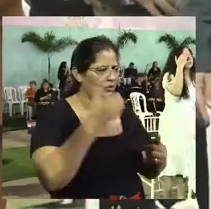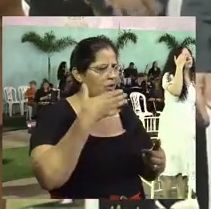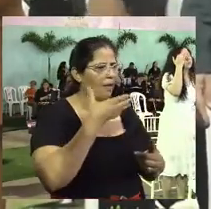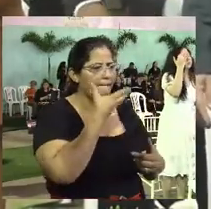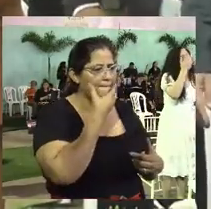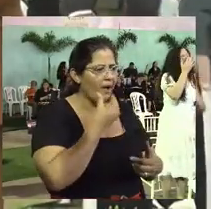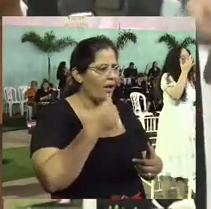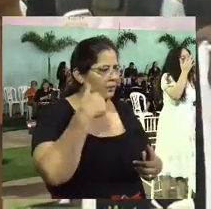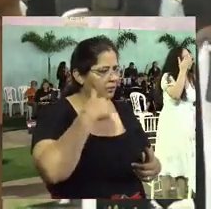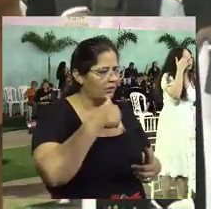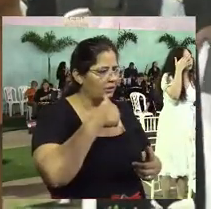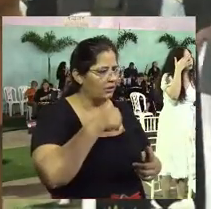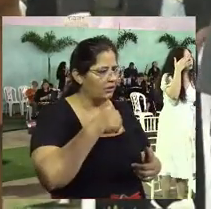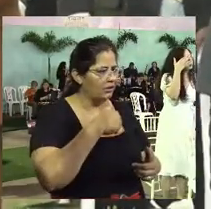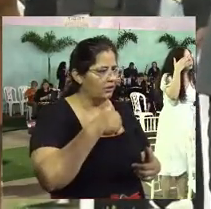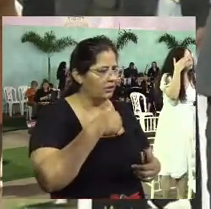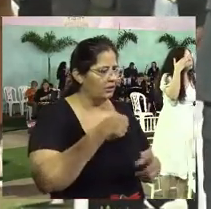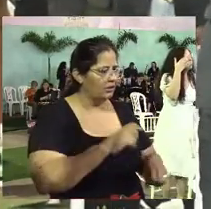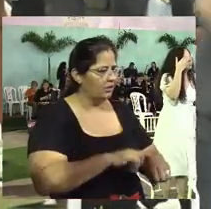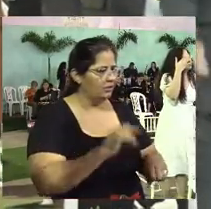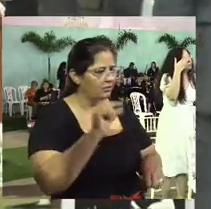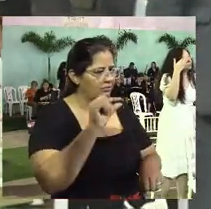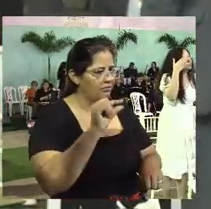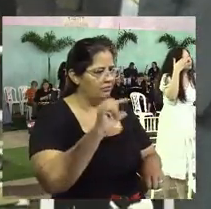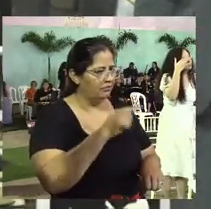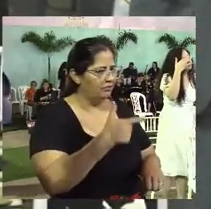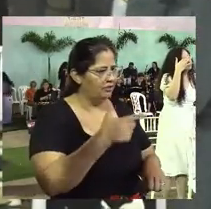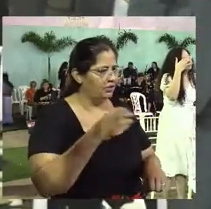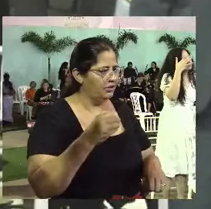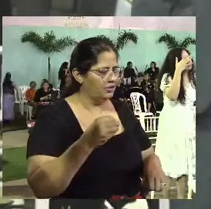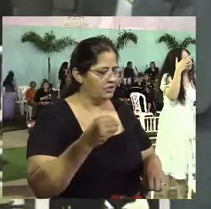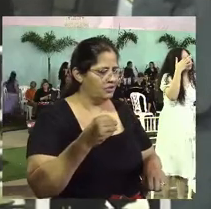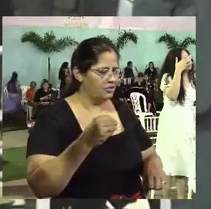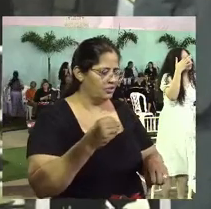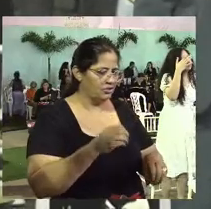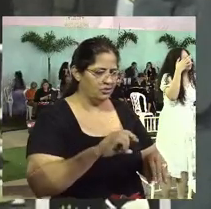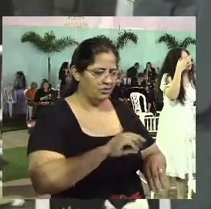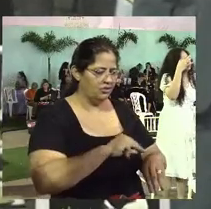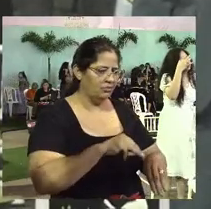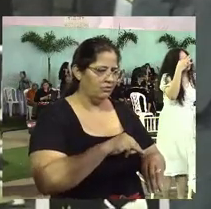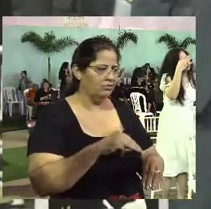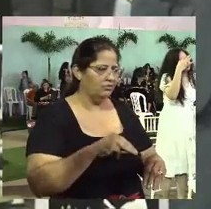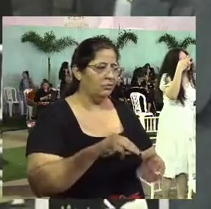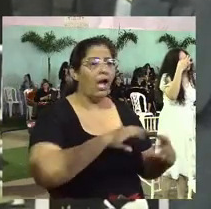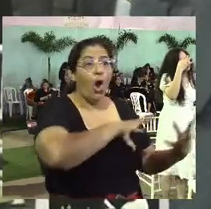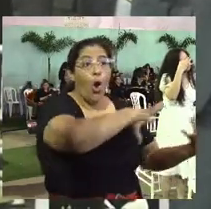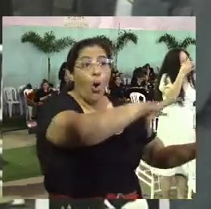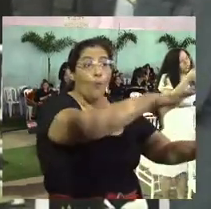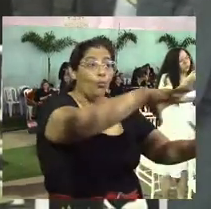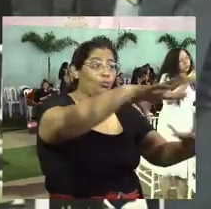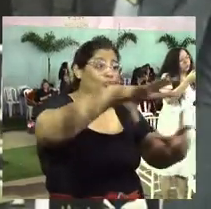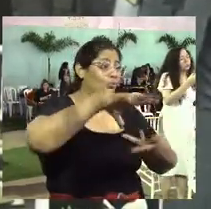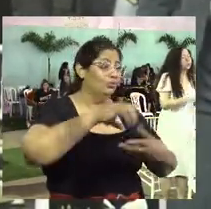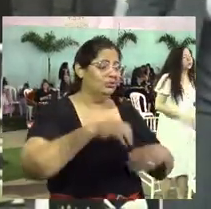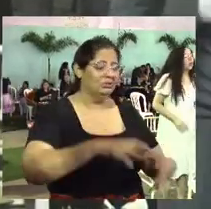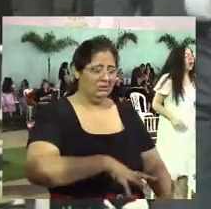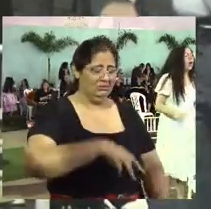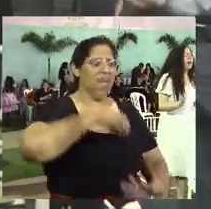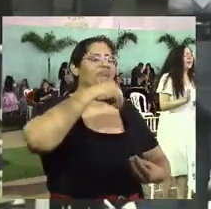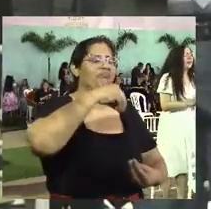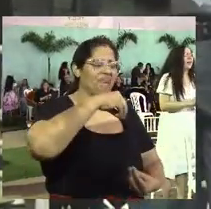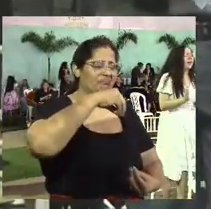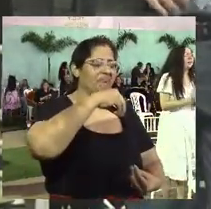mãe vizinho que daqui 20 minutos eu vou estar fazendo apelo de novo e eu quero uma multidão de almas para Jesus aqui